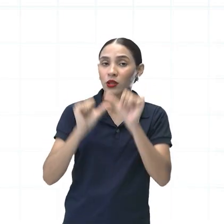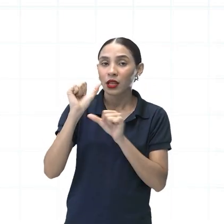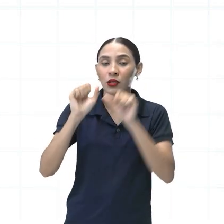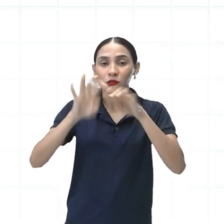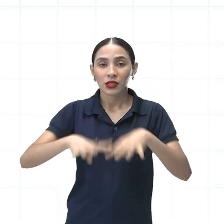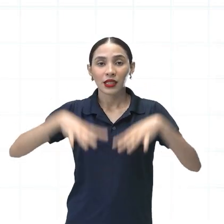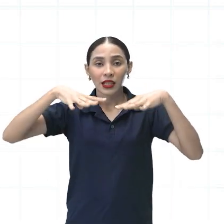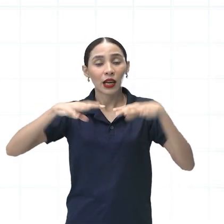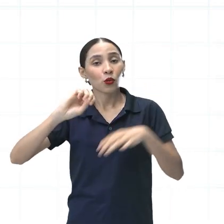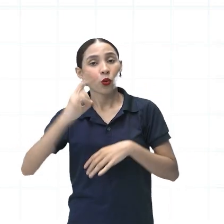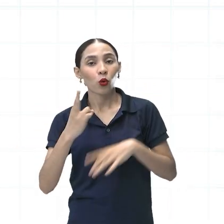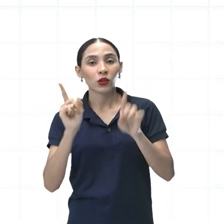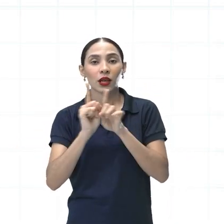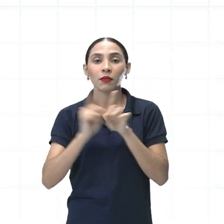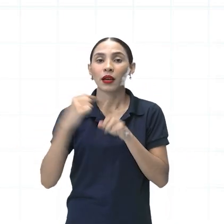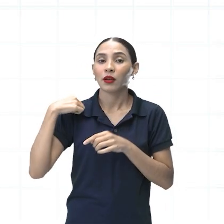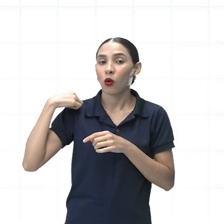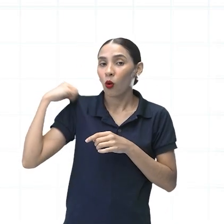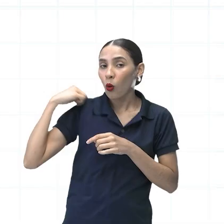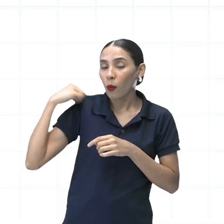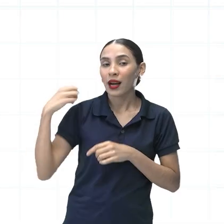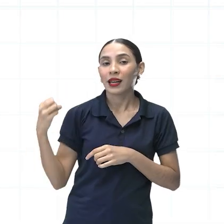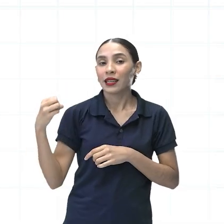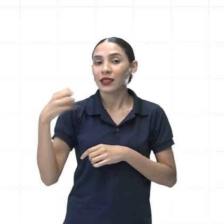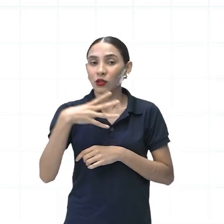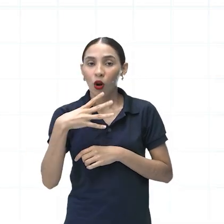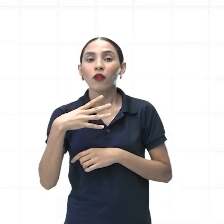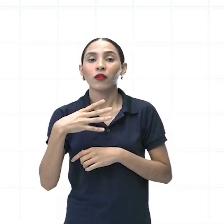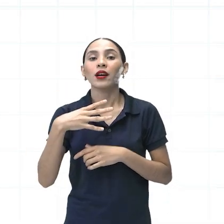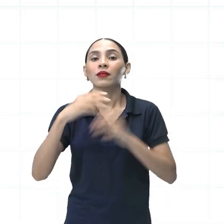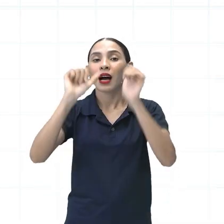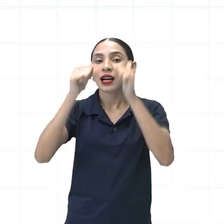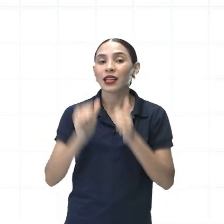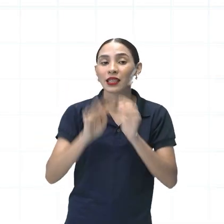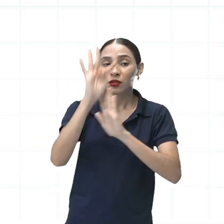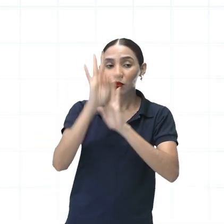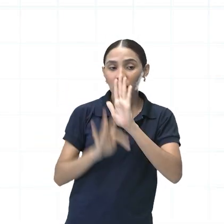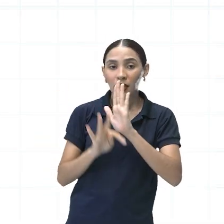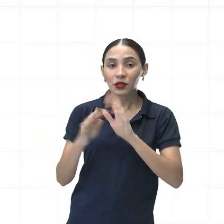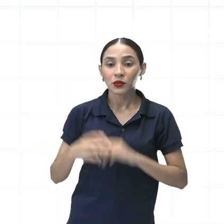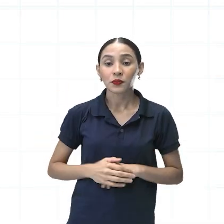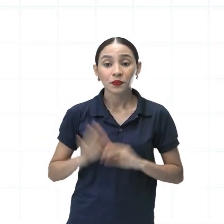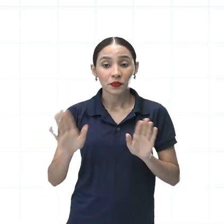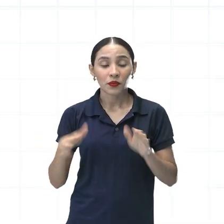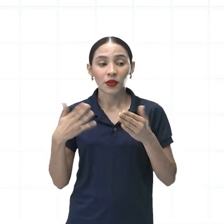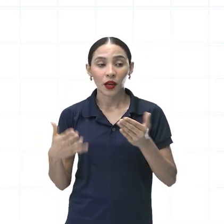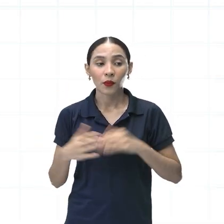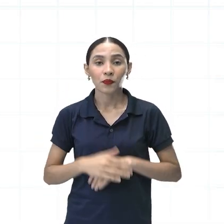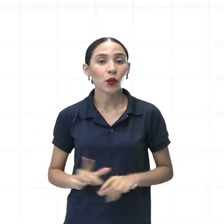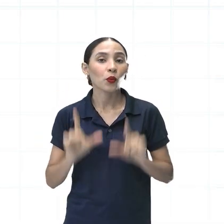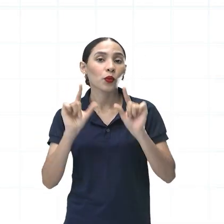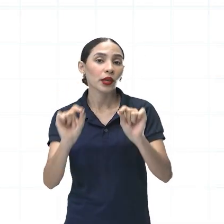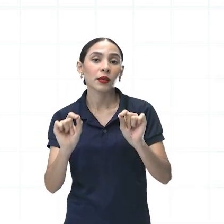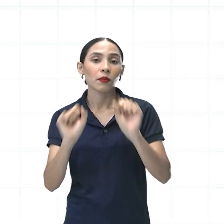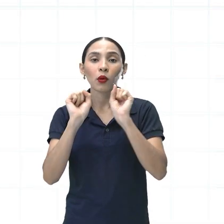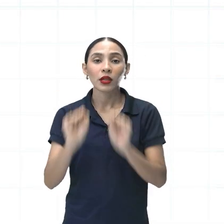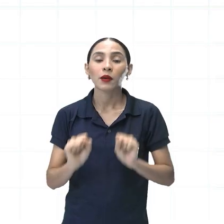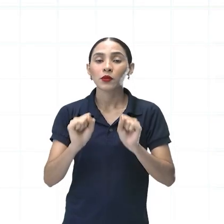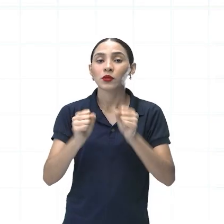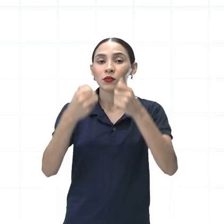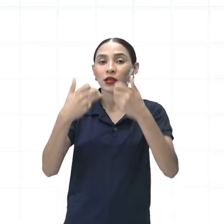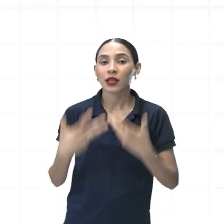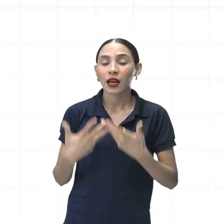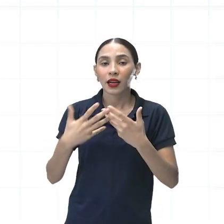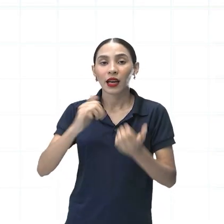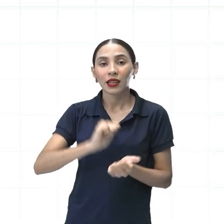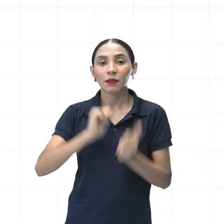cenários figurinos para criar uma nova interpretação do texto. Então, o que nós podemos falar quando ele faz